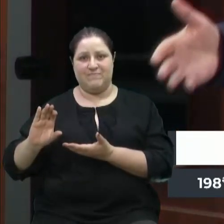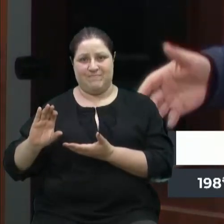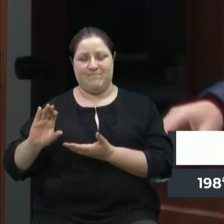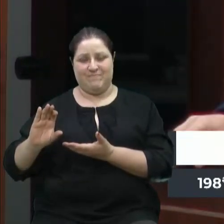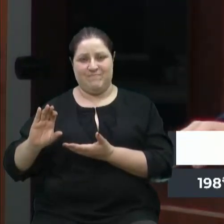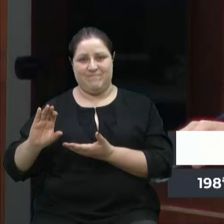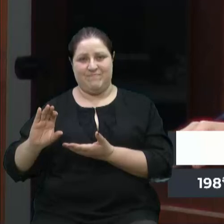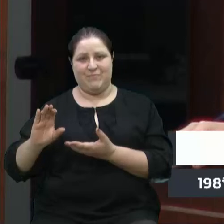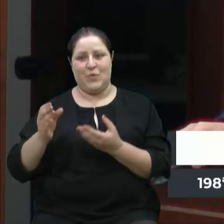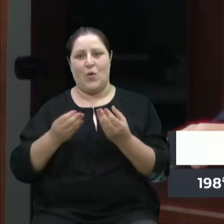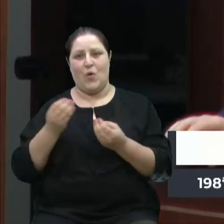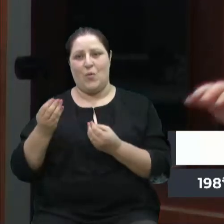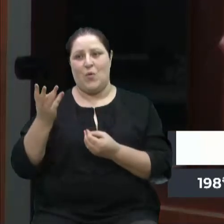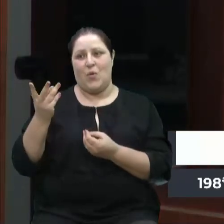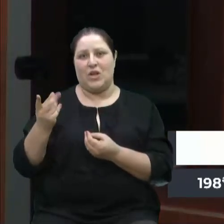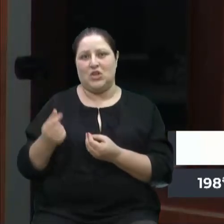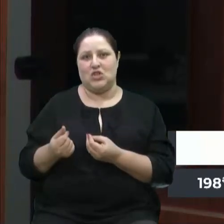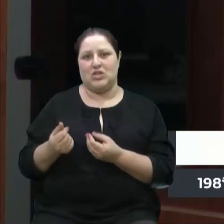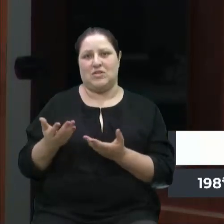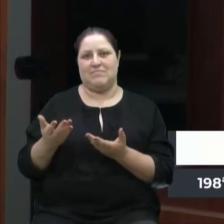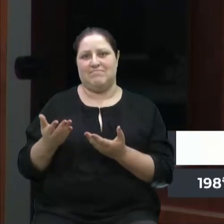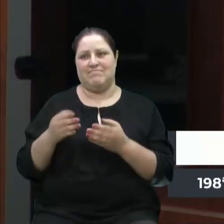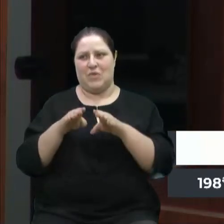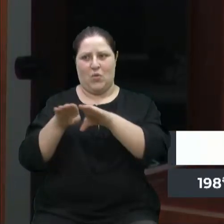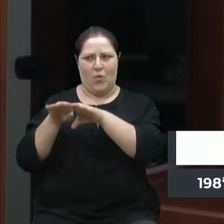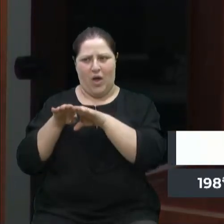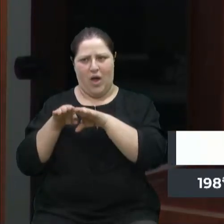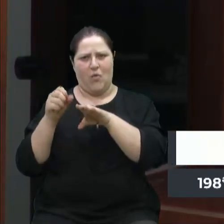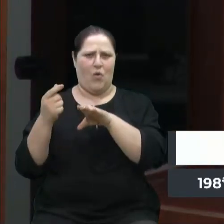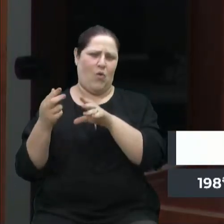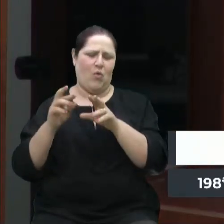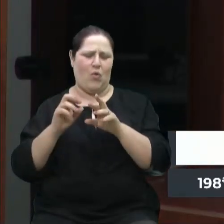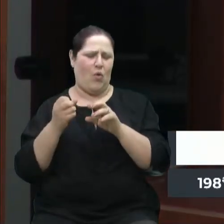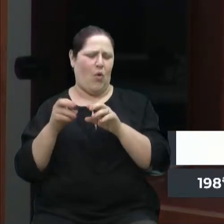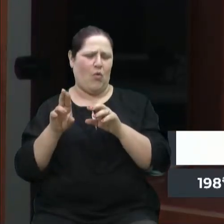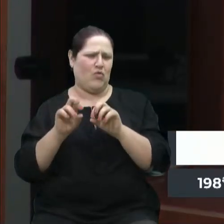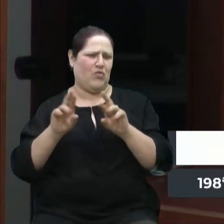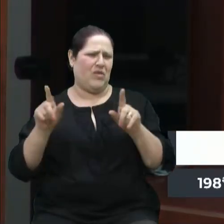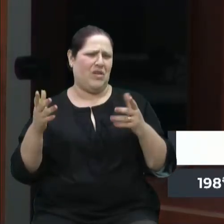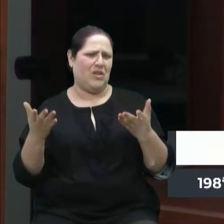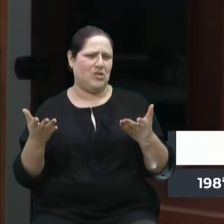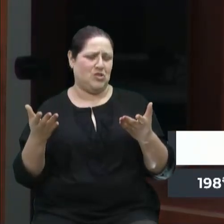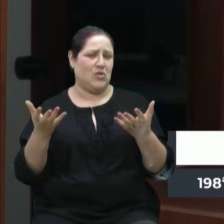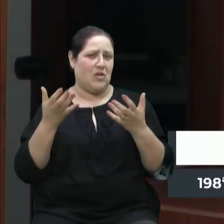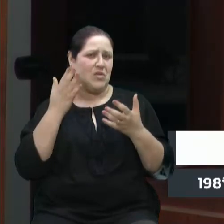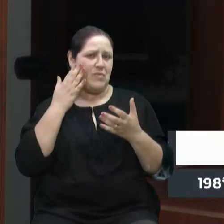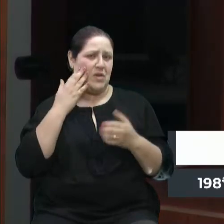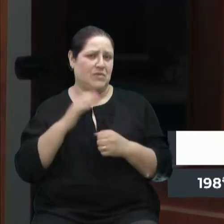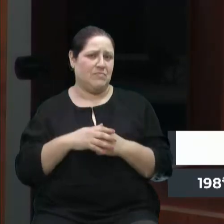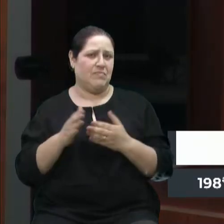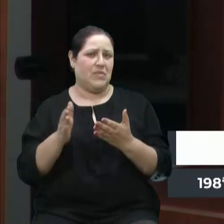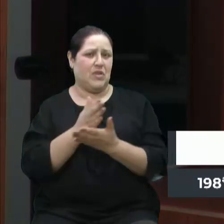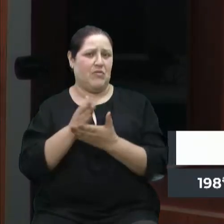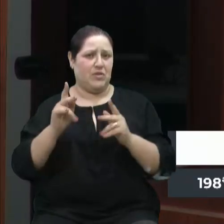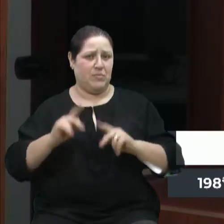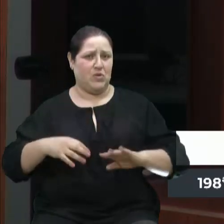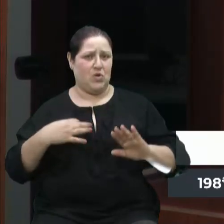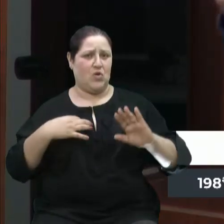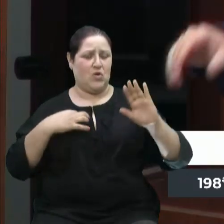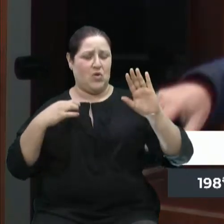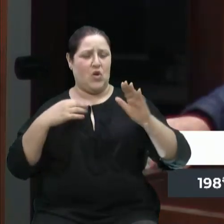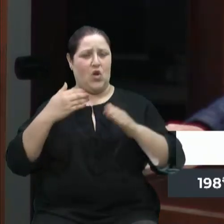de que formato receberão. Então, é muita coisa que está para acontecer aí, né? Talvez candidaturas a governo